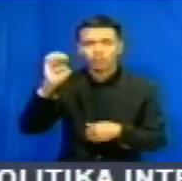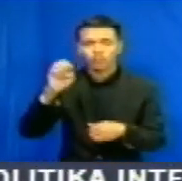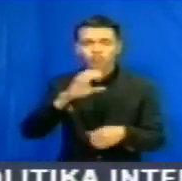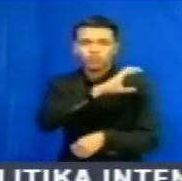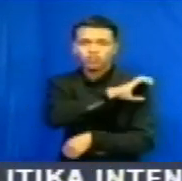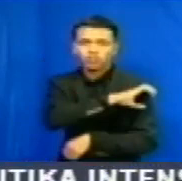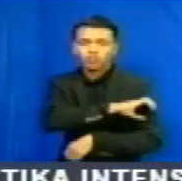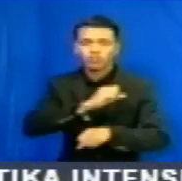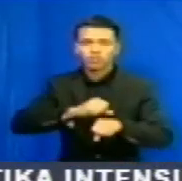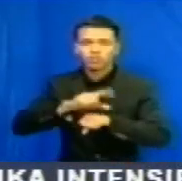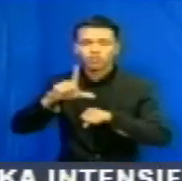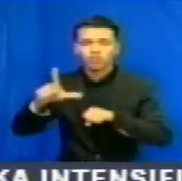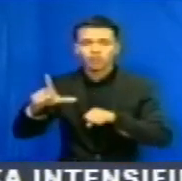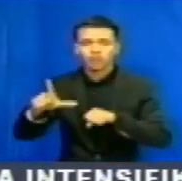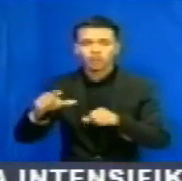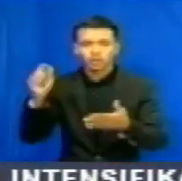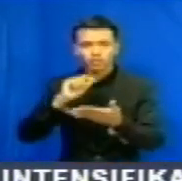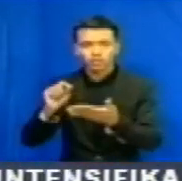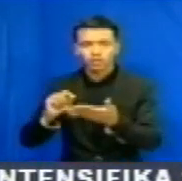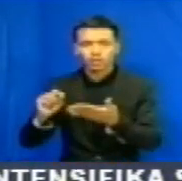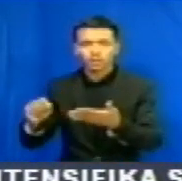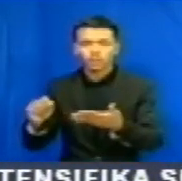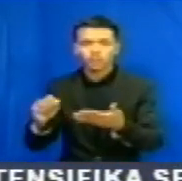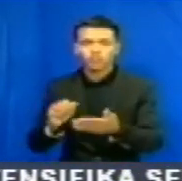Segurança Social, inscrevemos